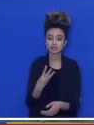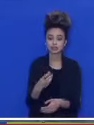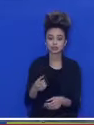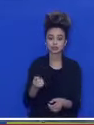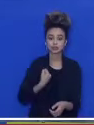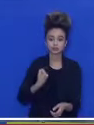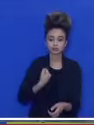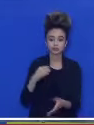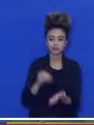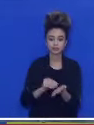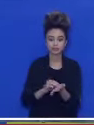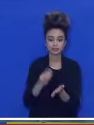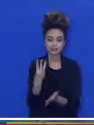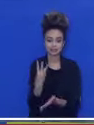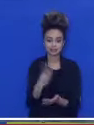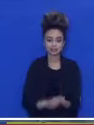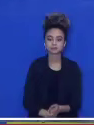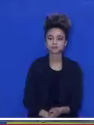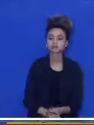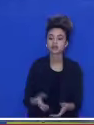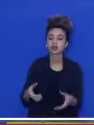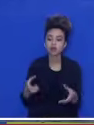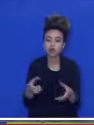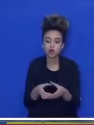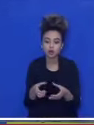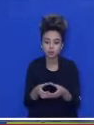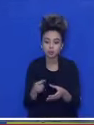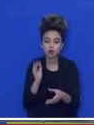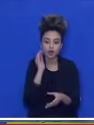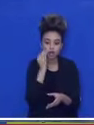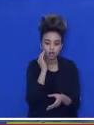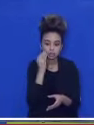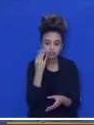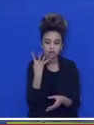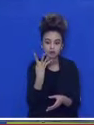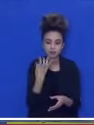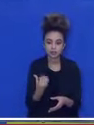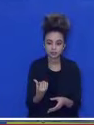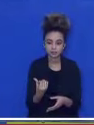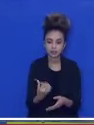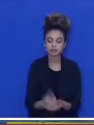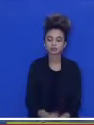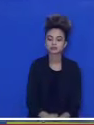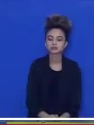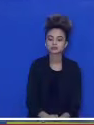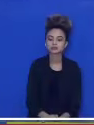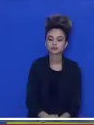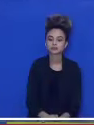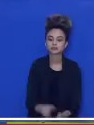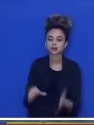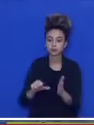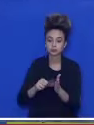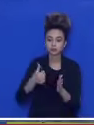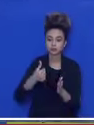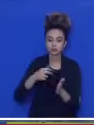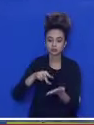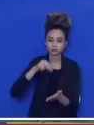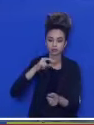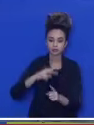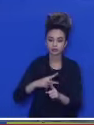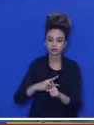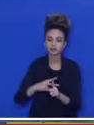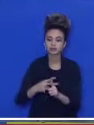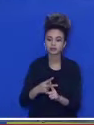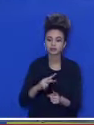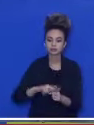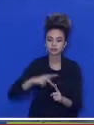três. Bola rosa, número 46. Rosa, 46. No primeiro sorteio da Dupla Sena, o prêmio